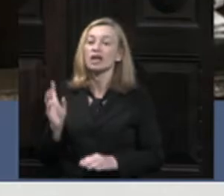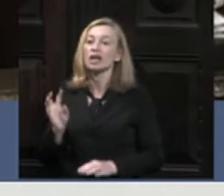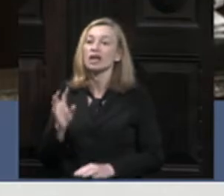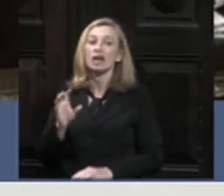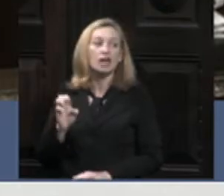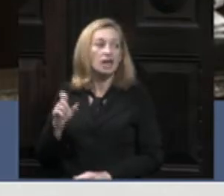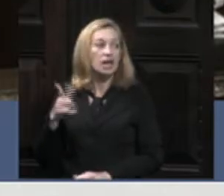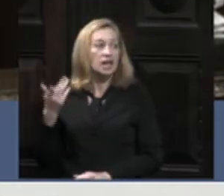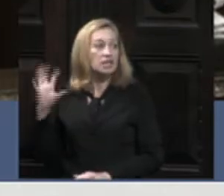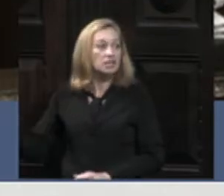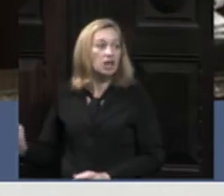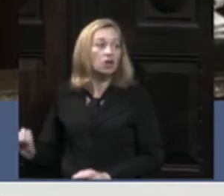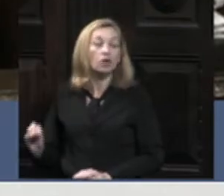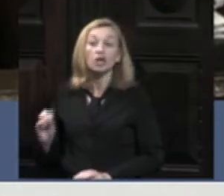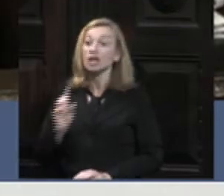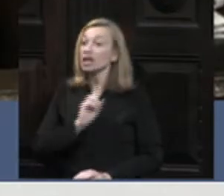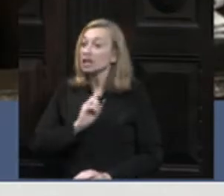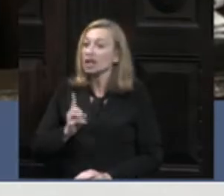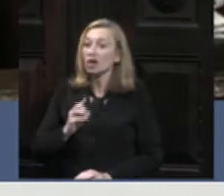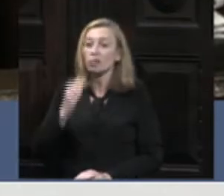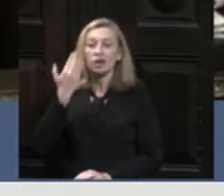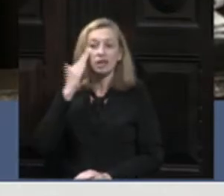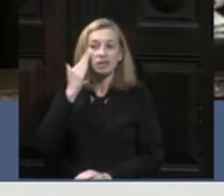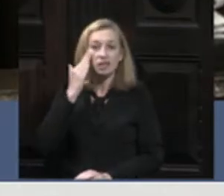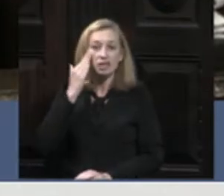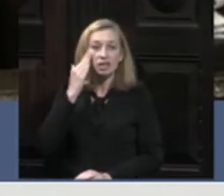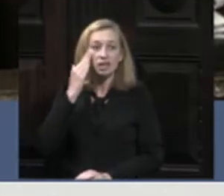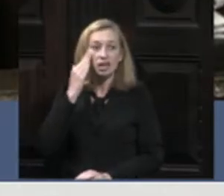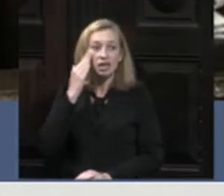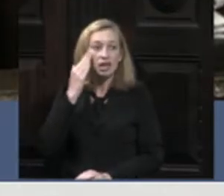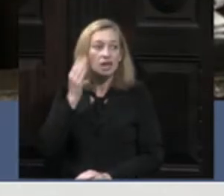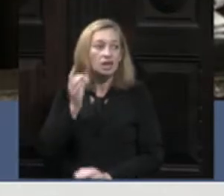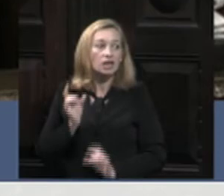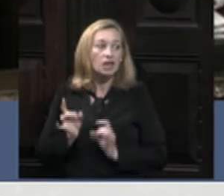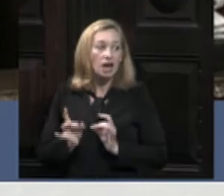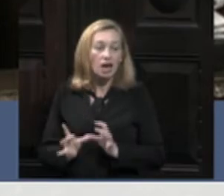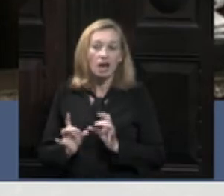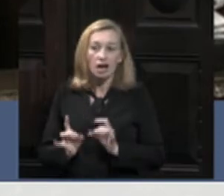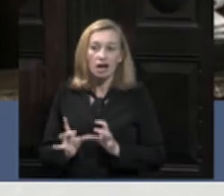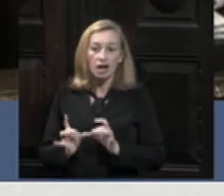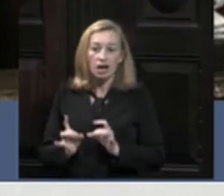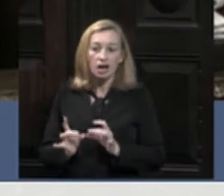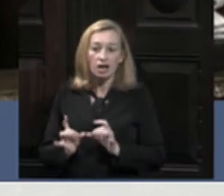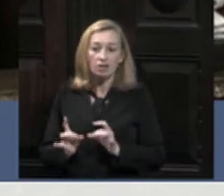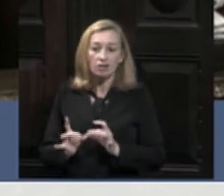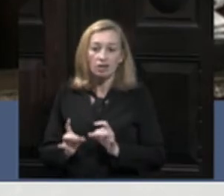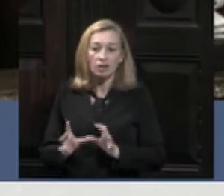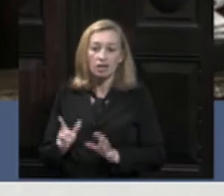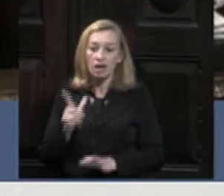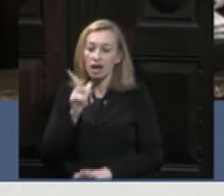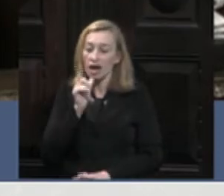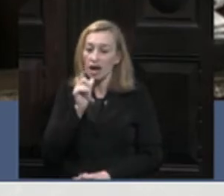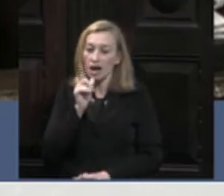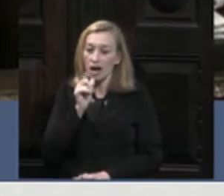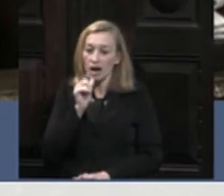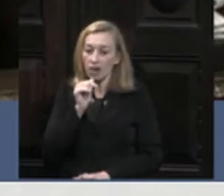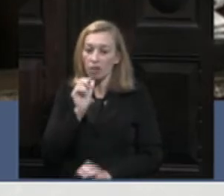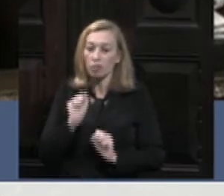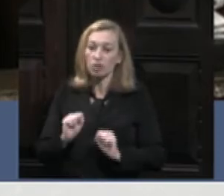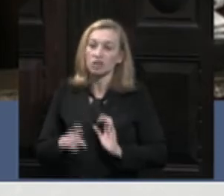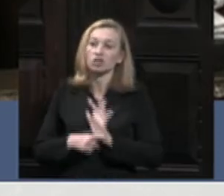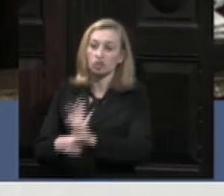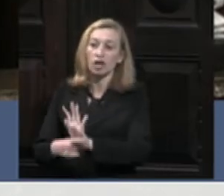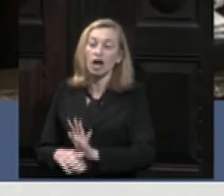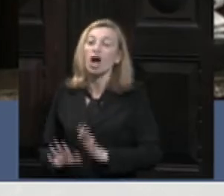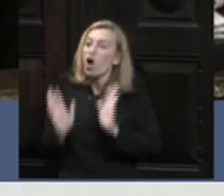compreensão de que a água não pode ser submetida ao lucro.